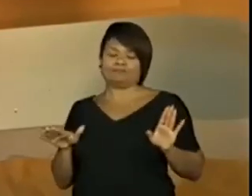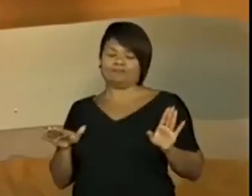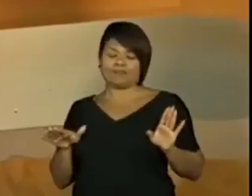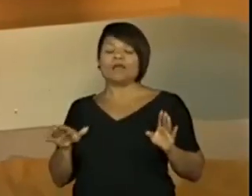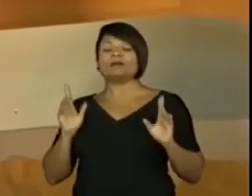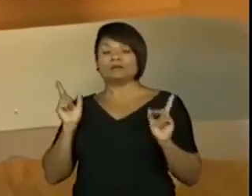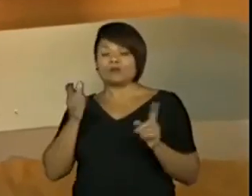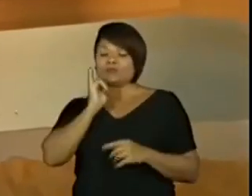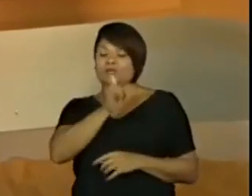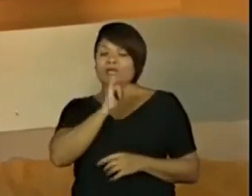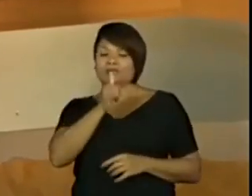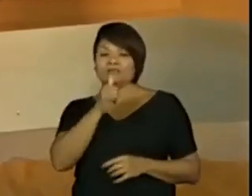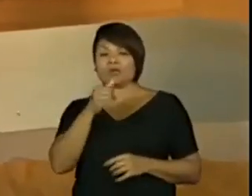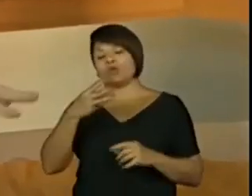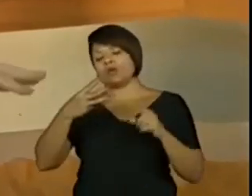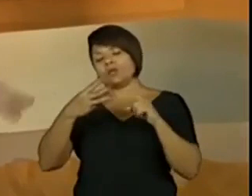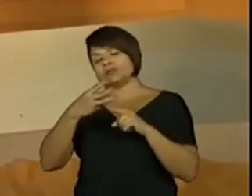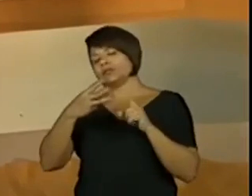terceira pessoa.